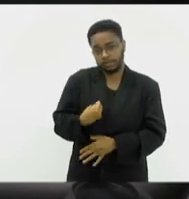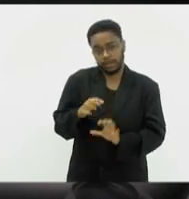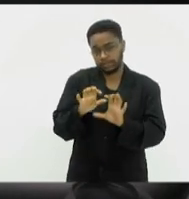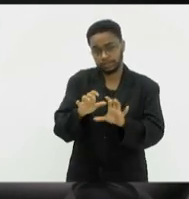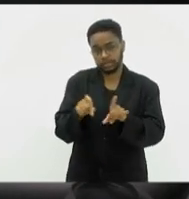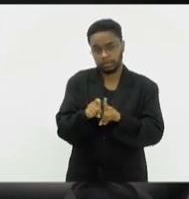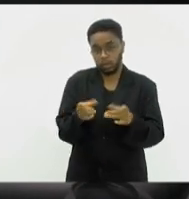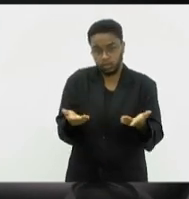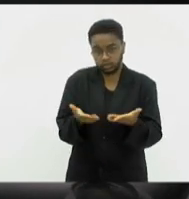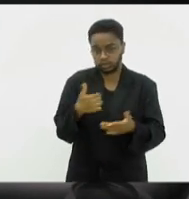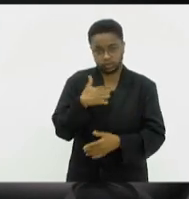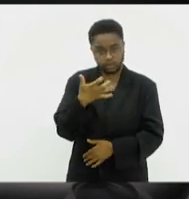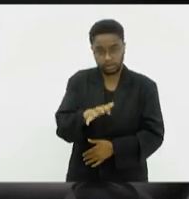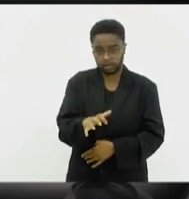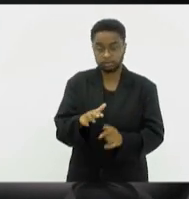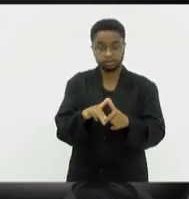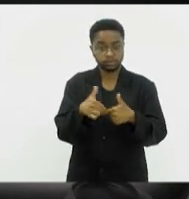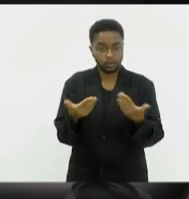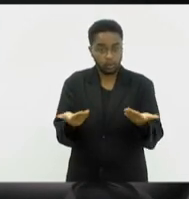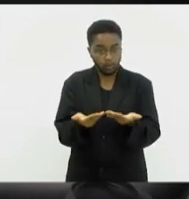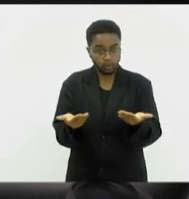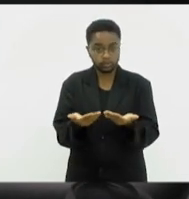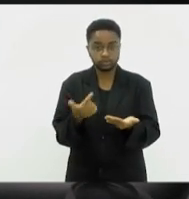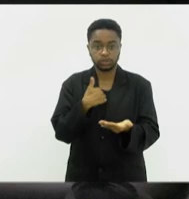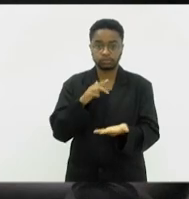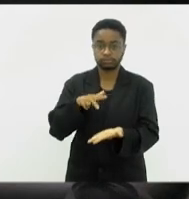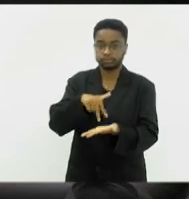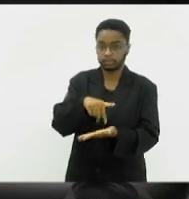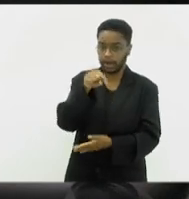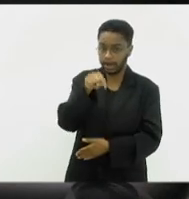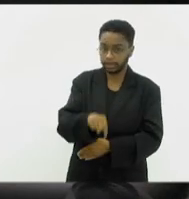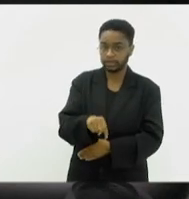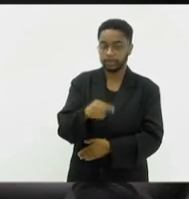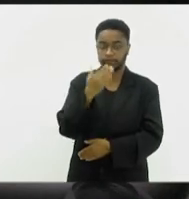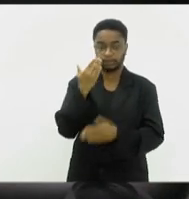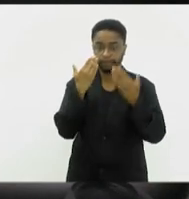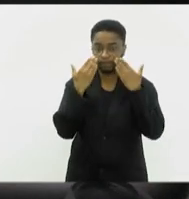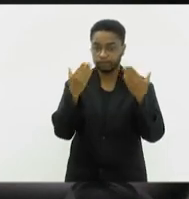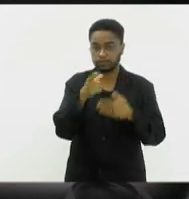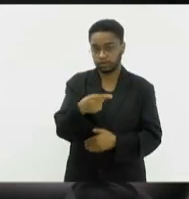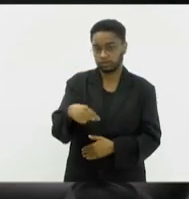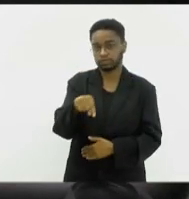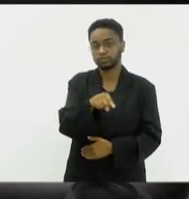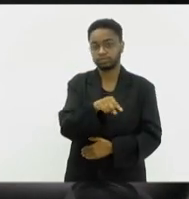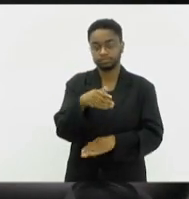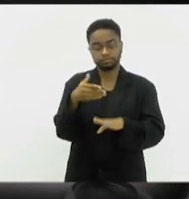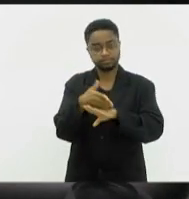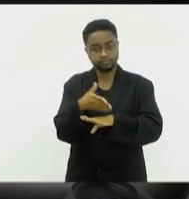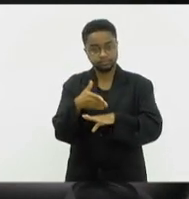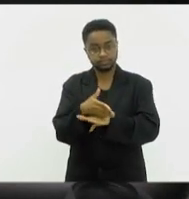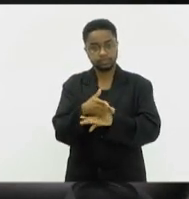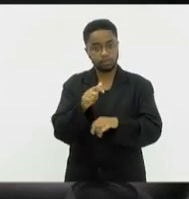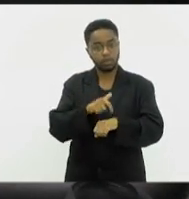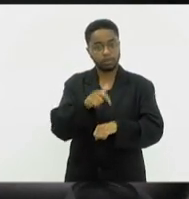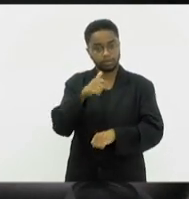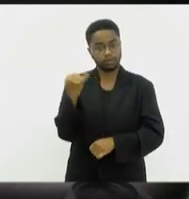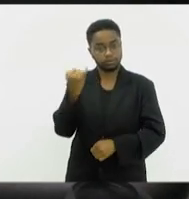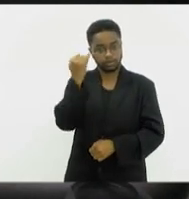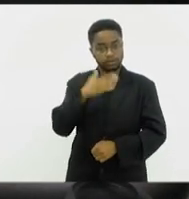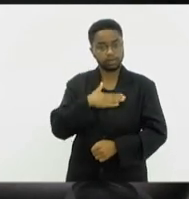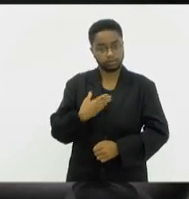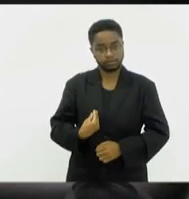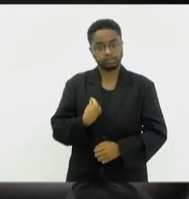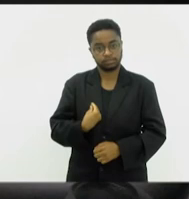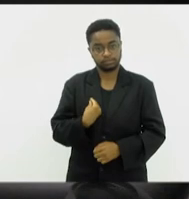quero. Entendi. E tanto é que hoje está aqui eu, perante Vossa Excelência, participando de um momento tão importante na minha vida.